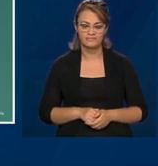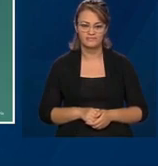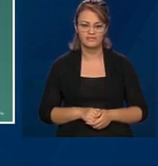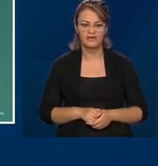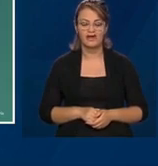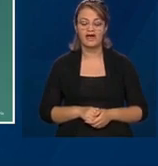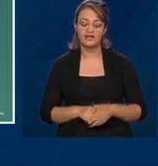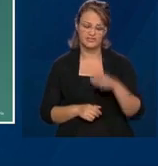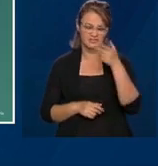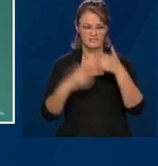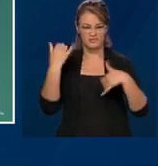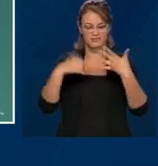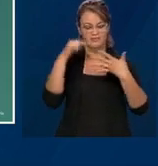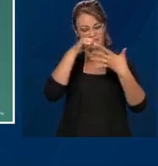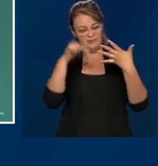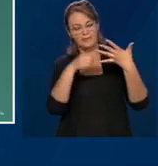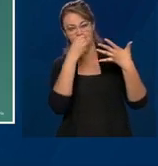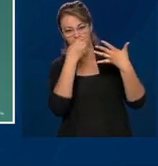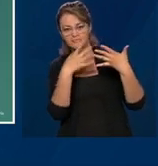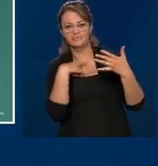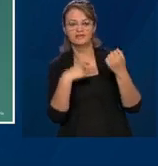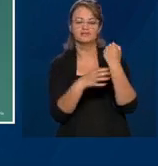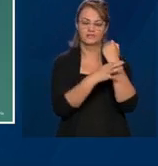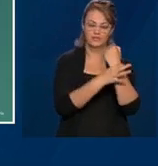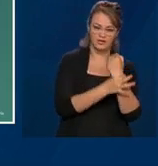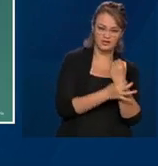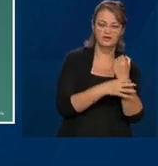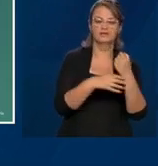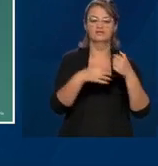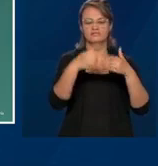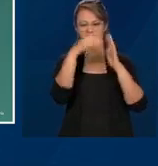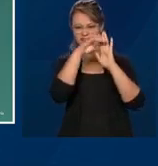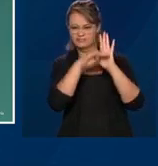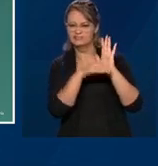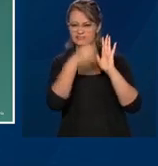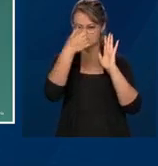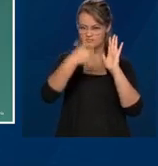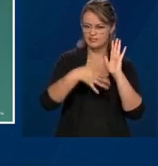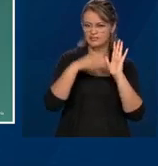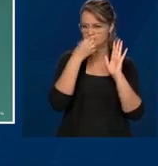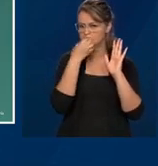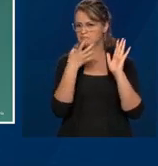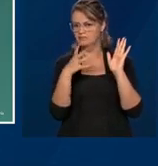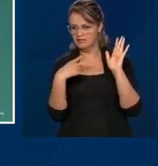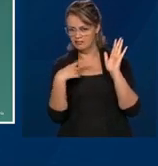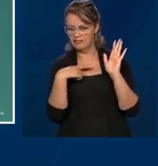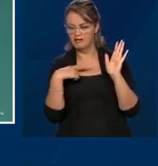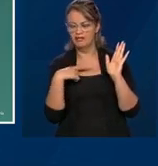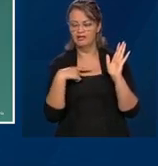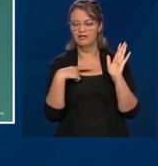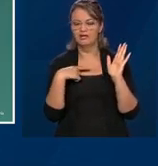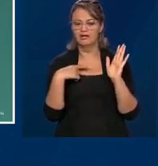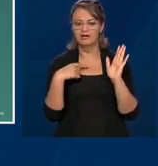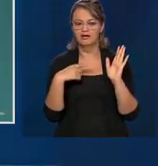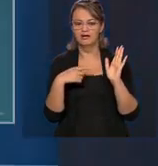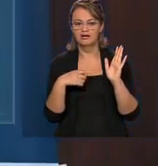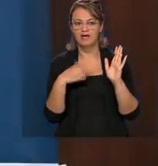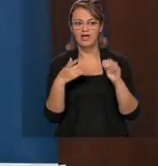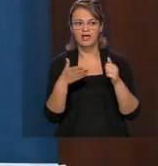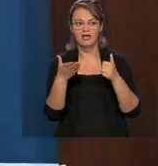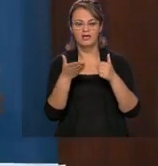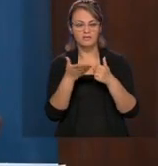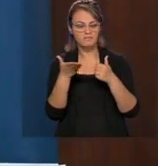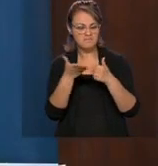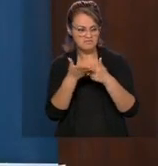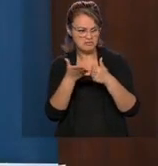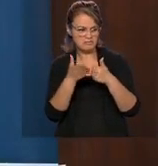falou dos benefícios, a segurança, a eficácia bem estabelecida, acima do que a gente coloca como mínimo e o